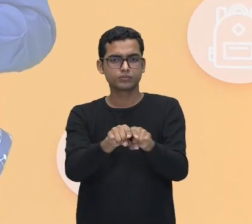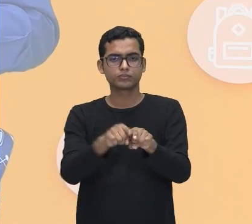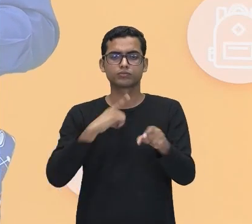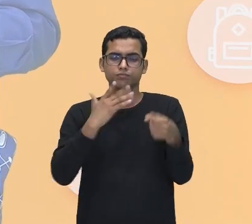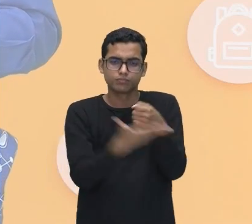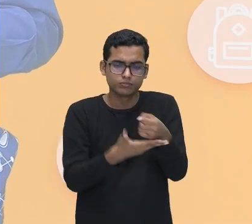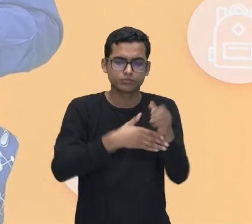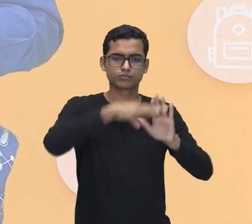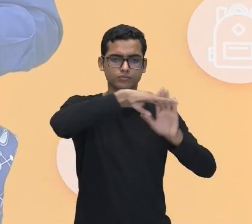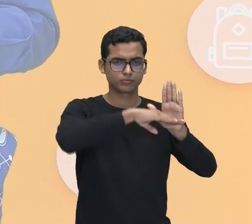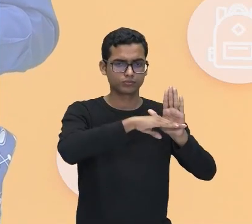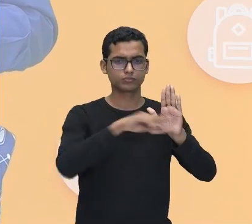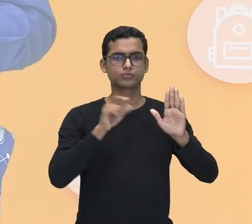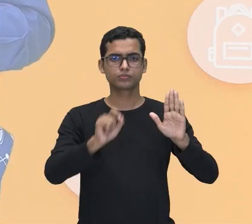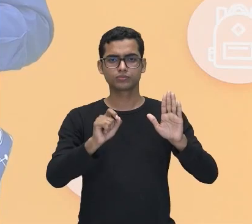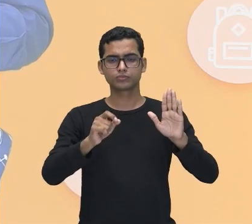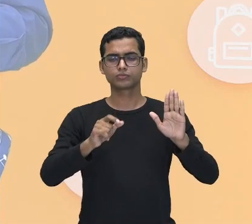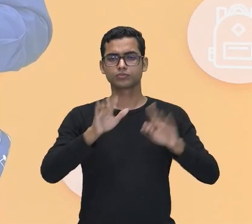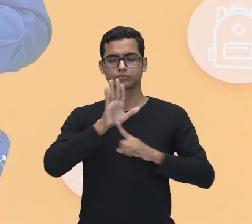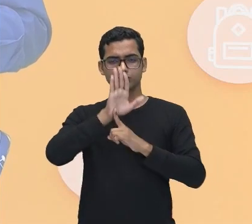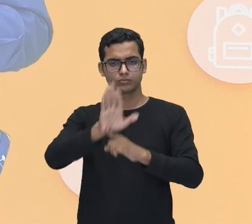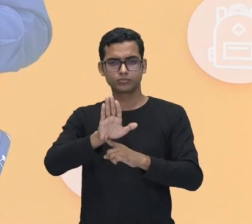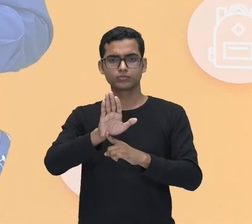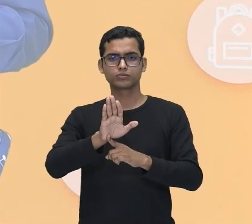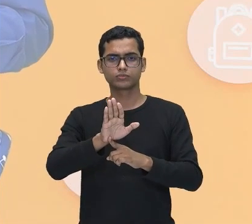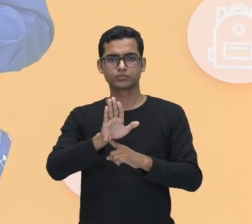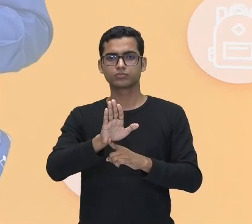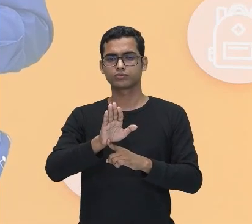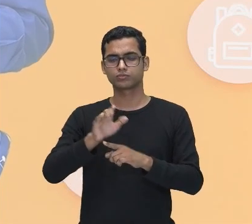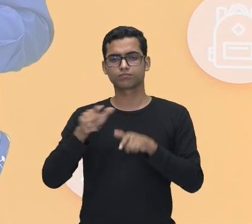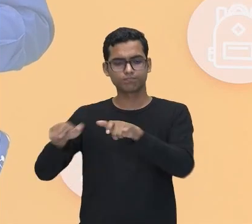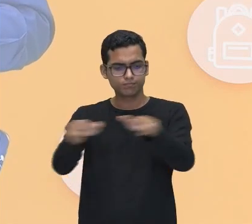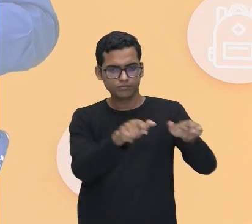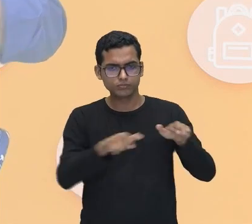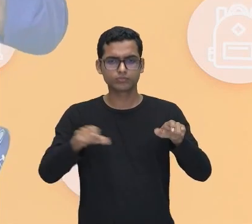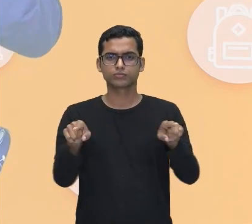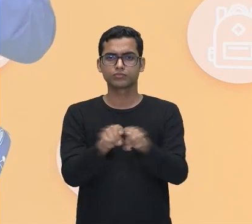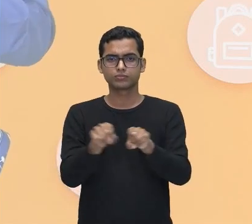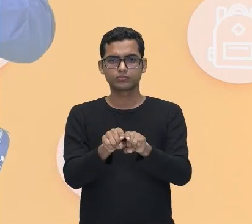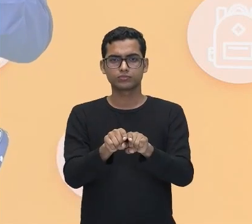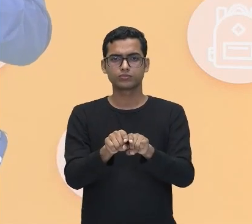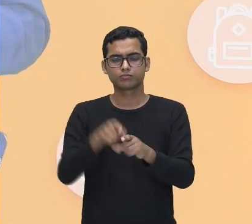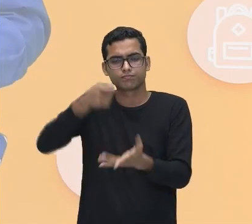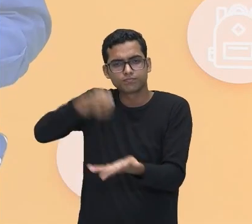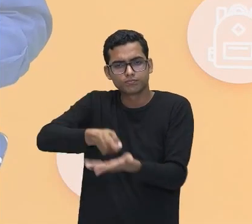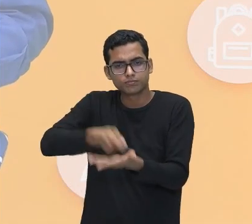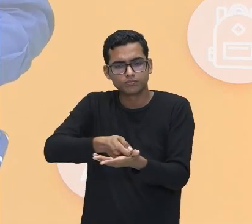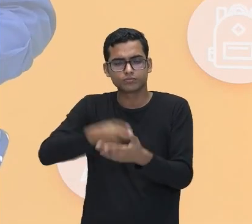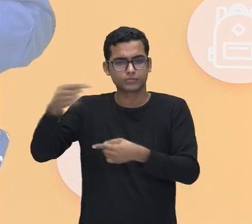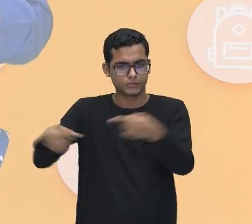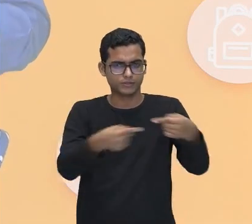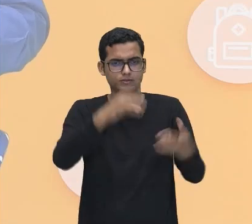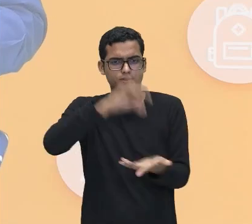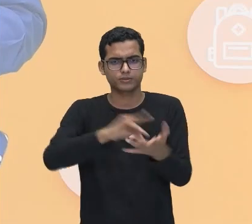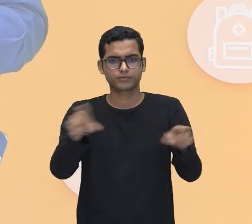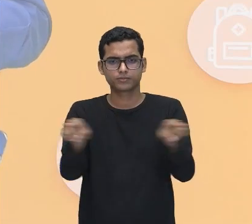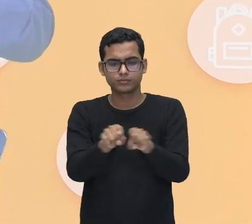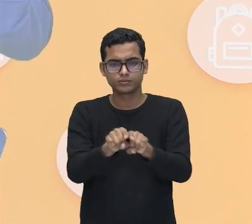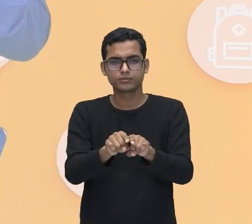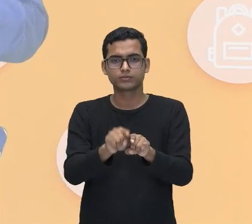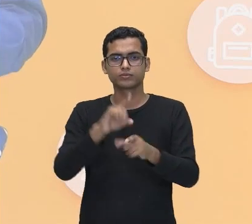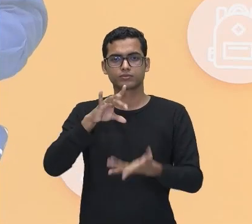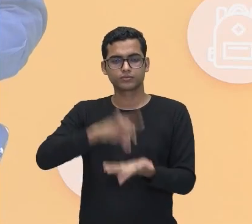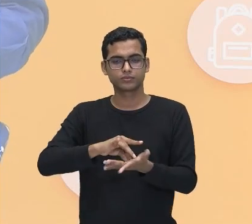na afirmação do princípio da territorialidade, da obrigação política e sobre